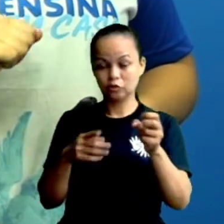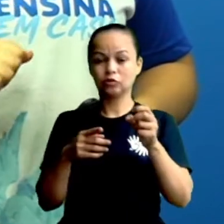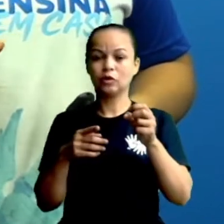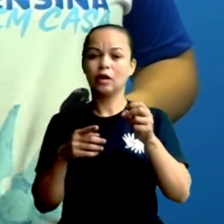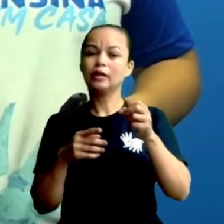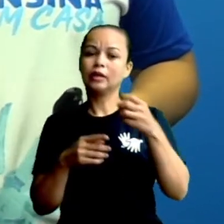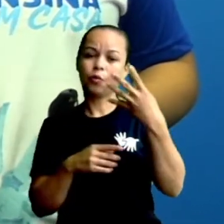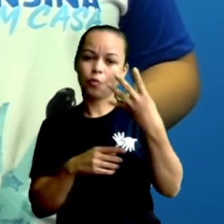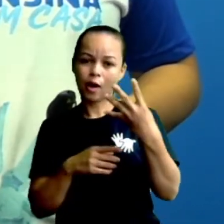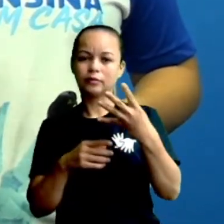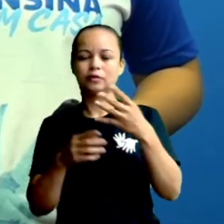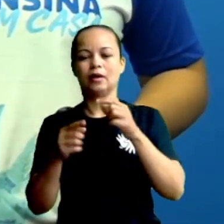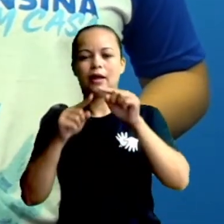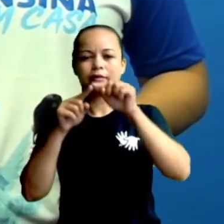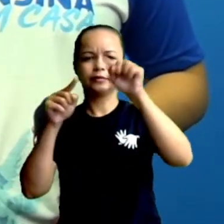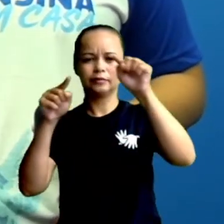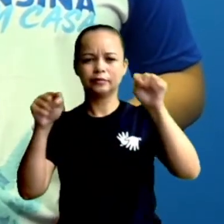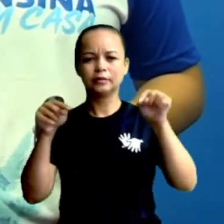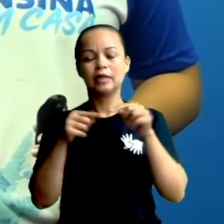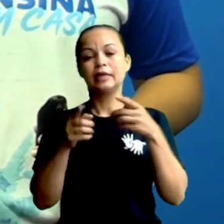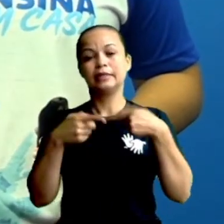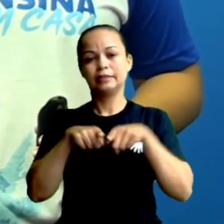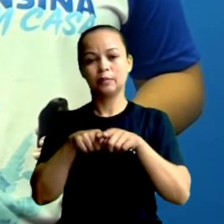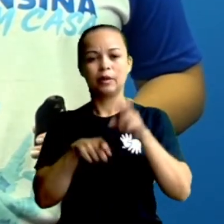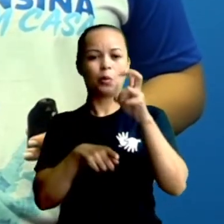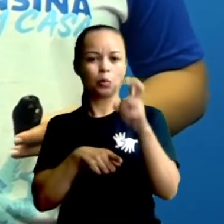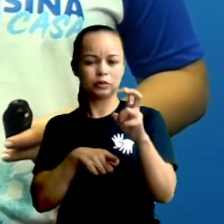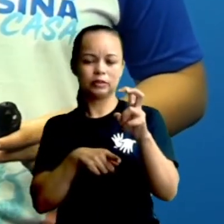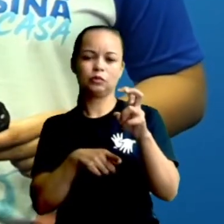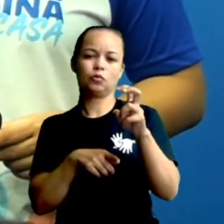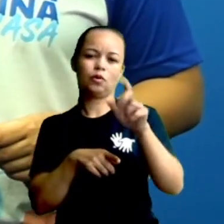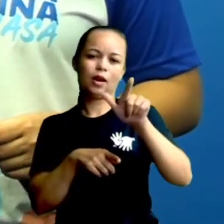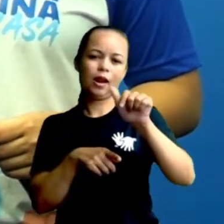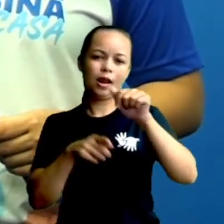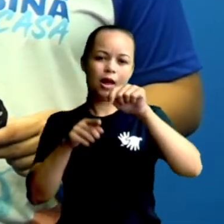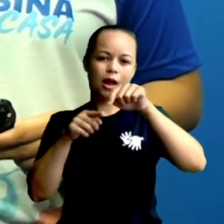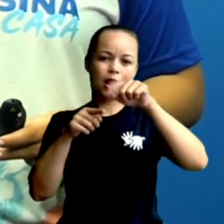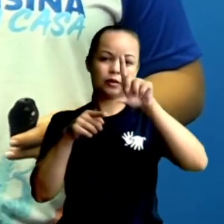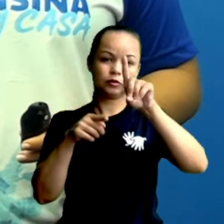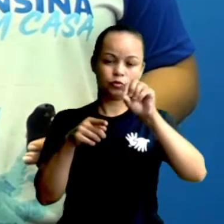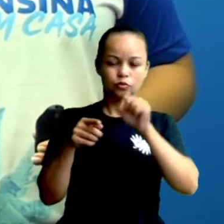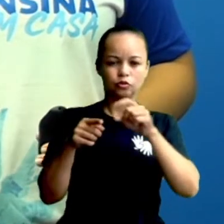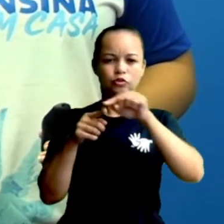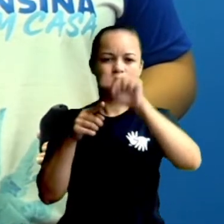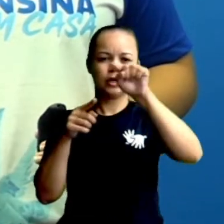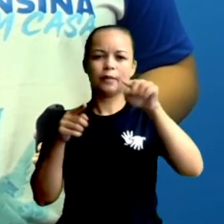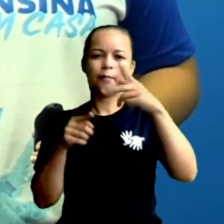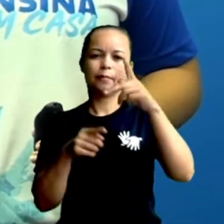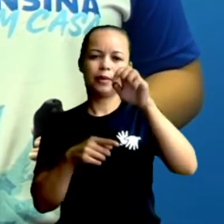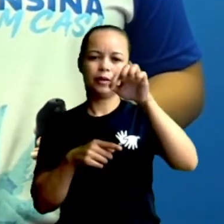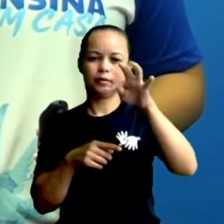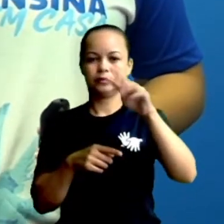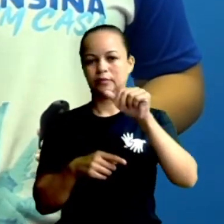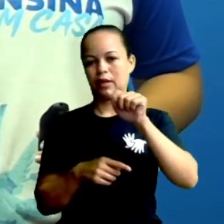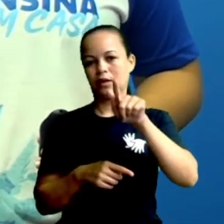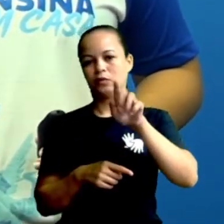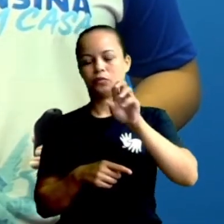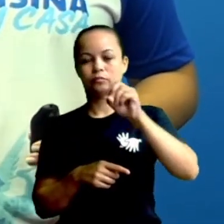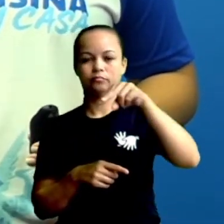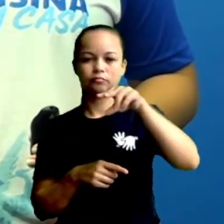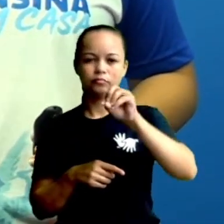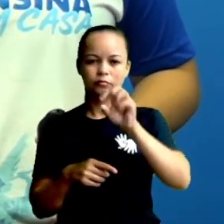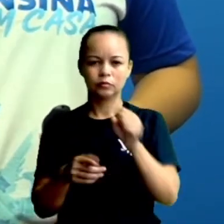5 lados, que é o pentágono. Então, vamos ver todas essas figuras, tá certo? E o nome delas.